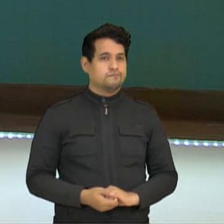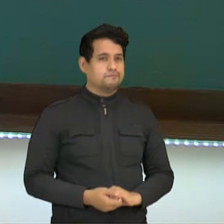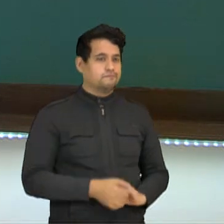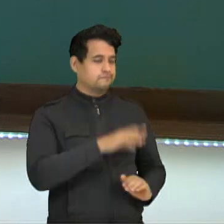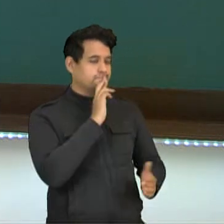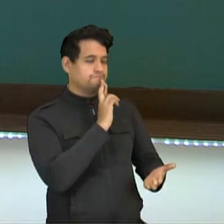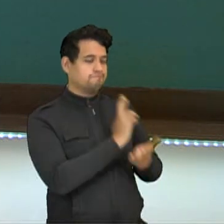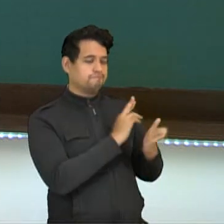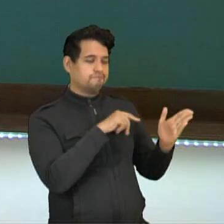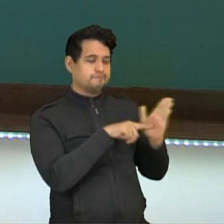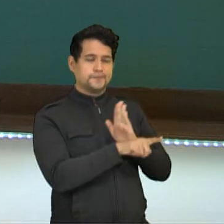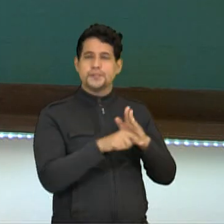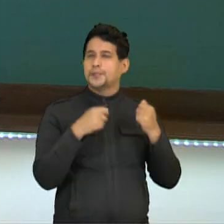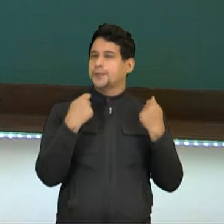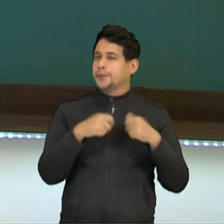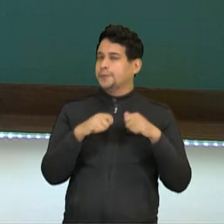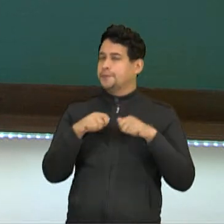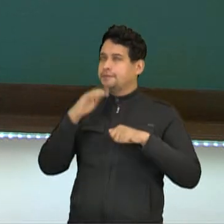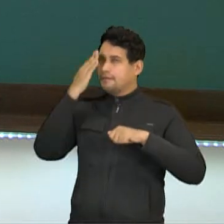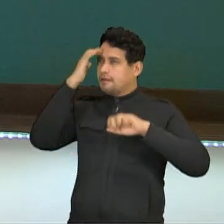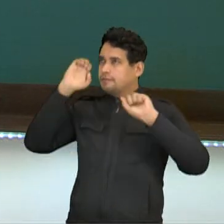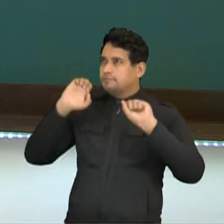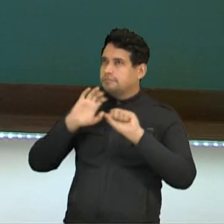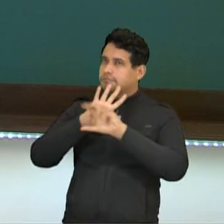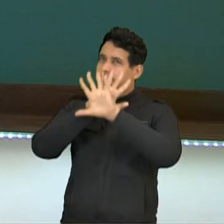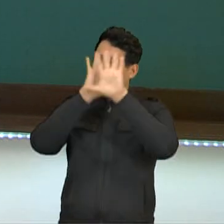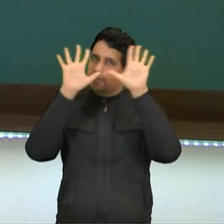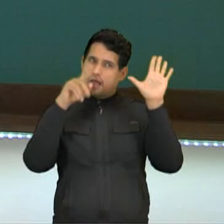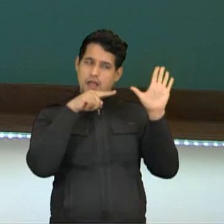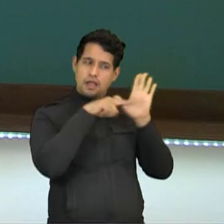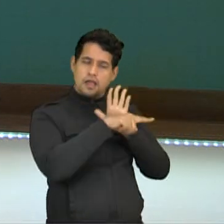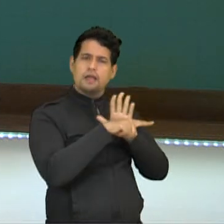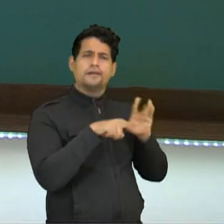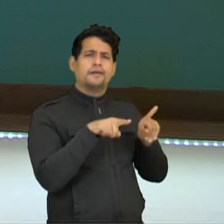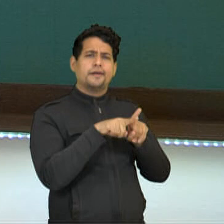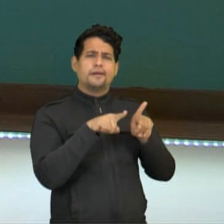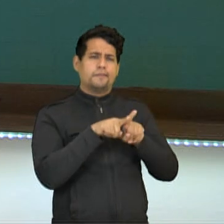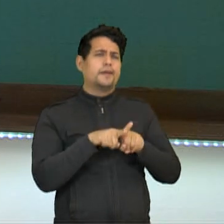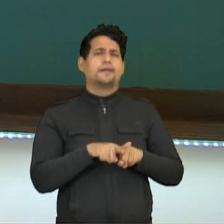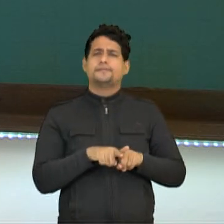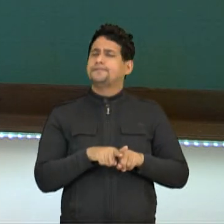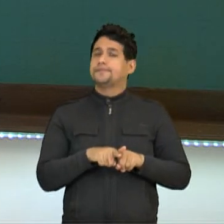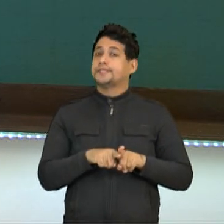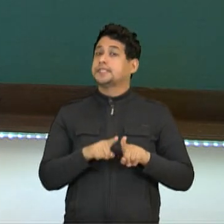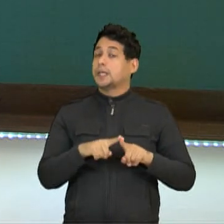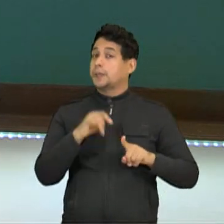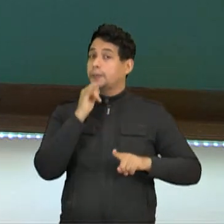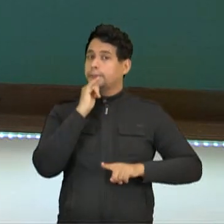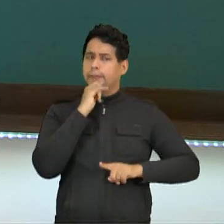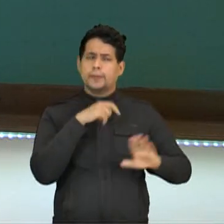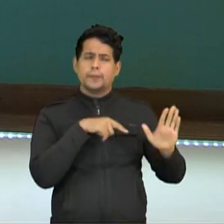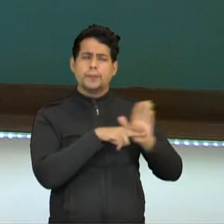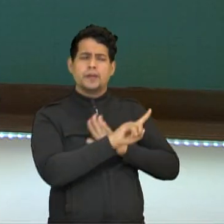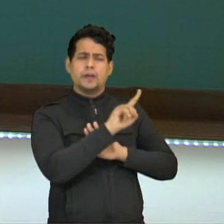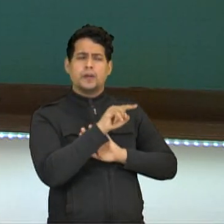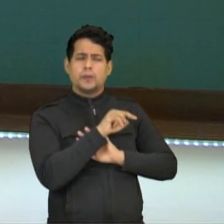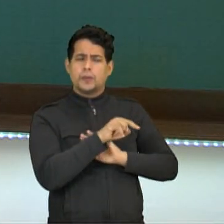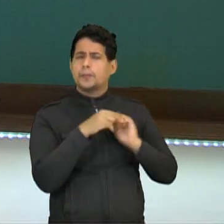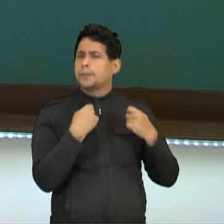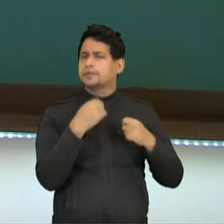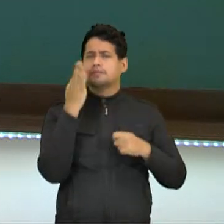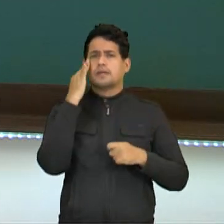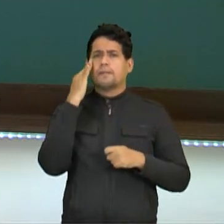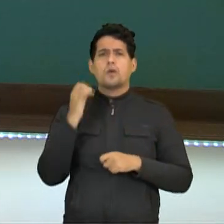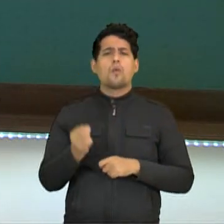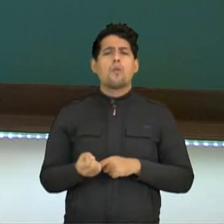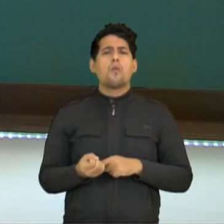eu responder a pergunta, eu tenho que compreender a pergunta, certo? Para compreender a pergunta, pronome interrogativo eu preciso saber. Então,